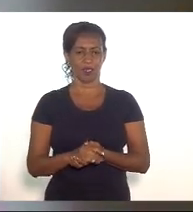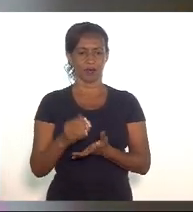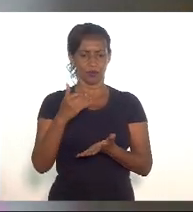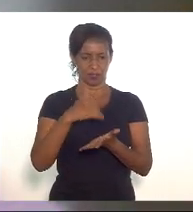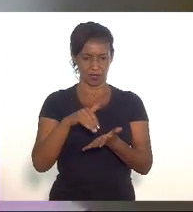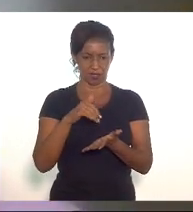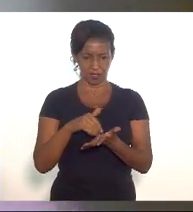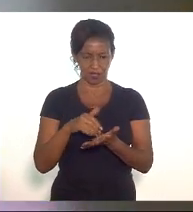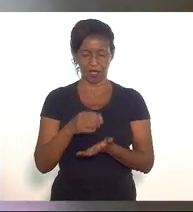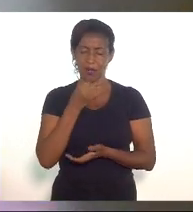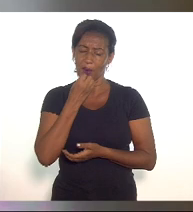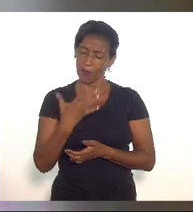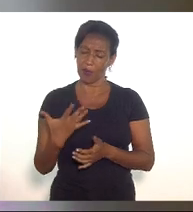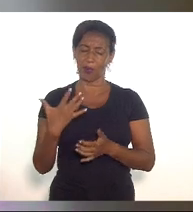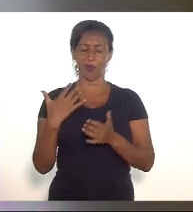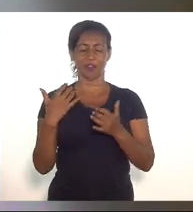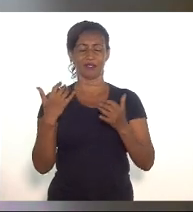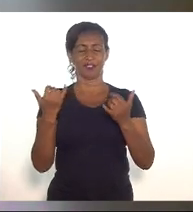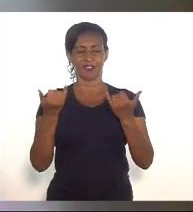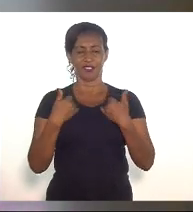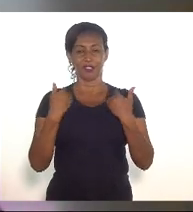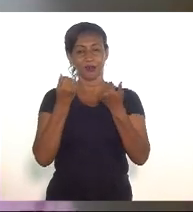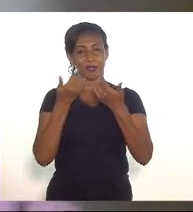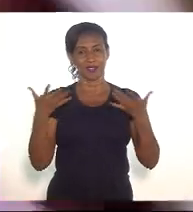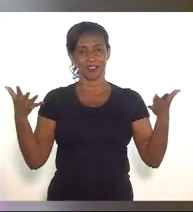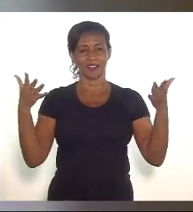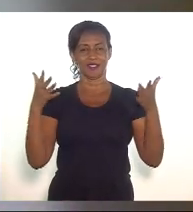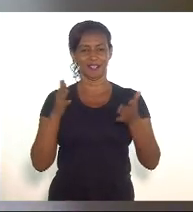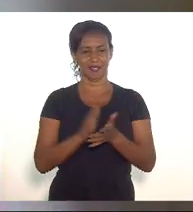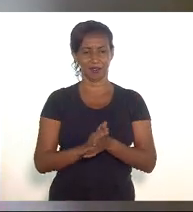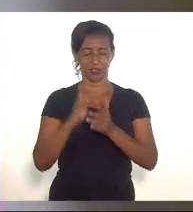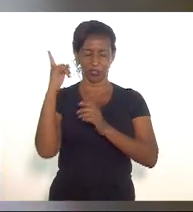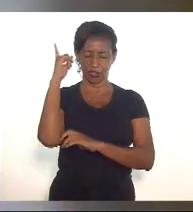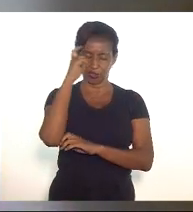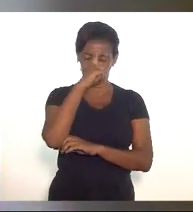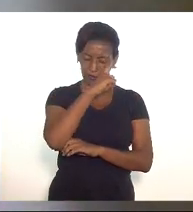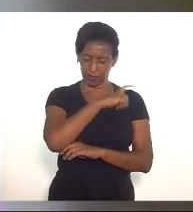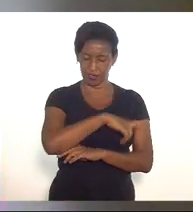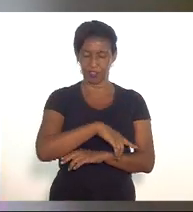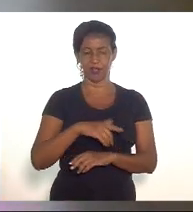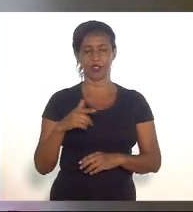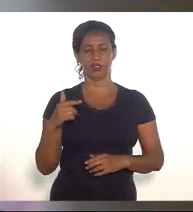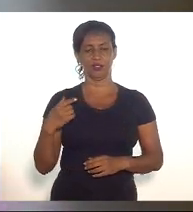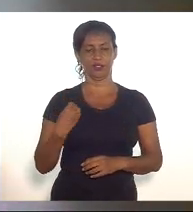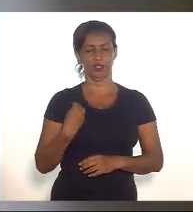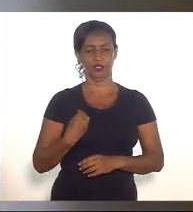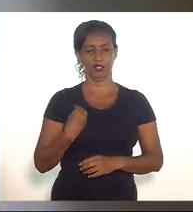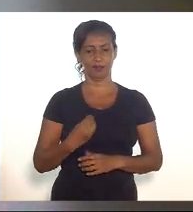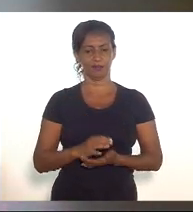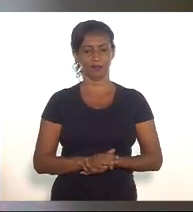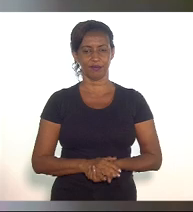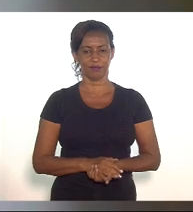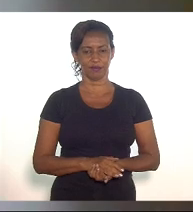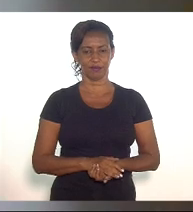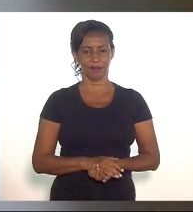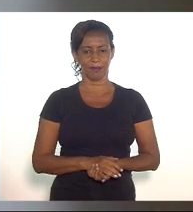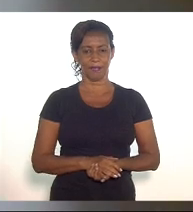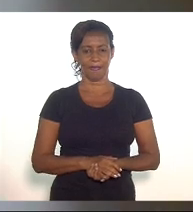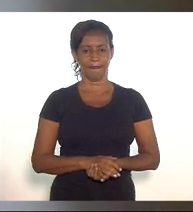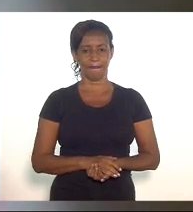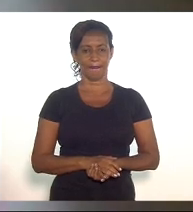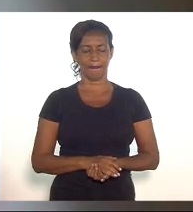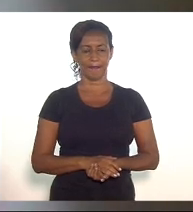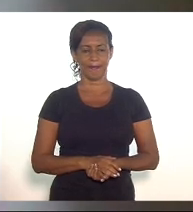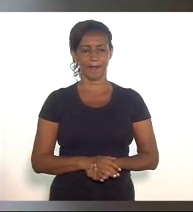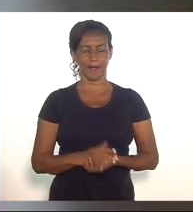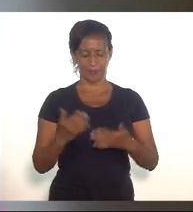Zamit, é uma boa notícia, a gente precisa celebrar esse contexto tão difícil e dramático que nós vivemos. Isso dito, eu queria